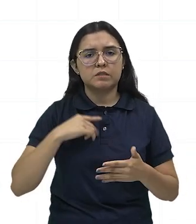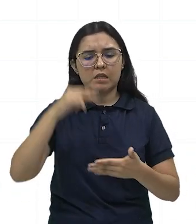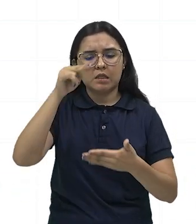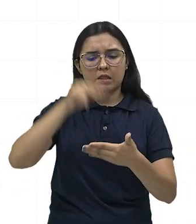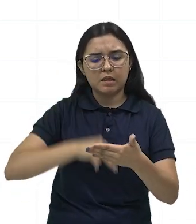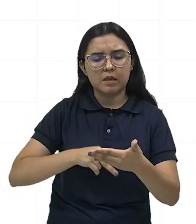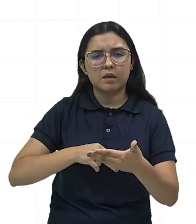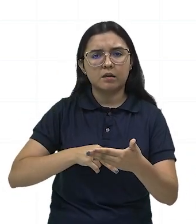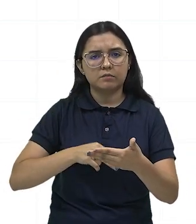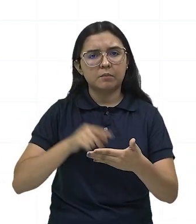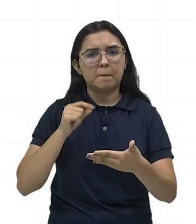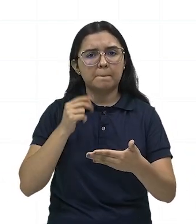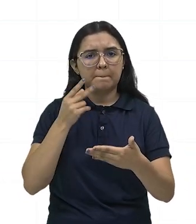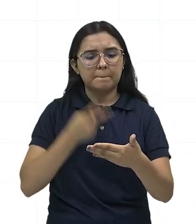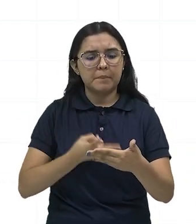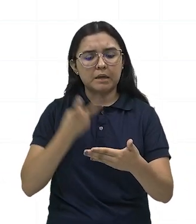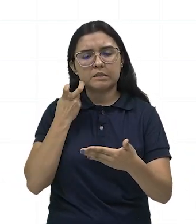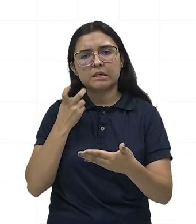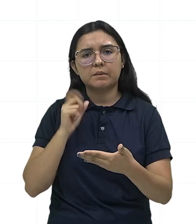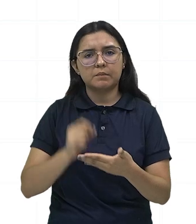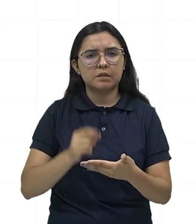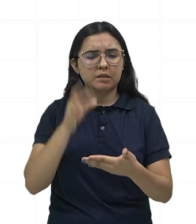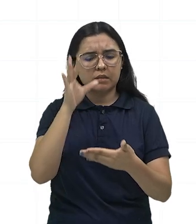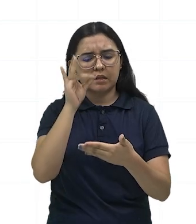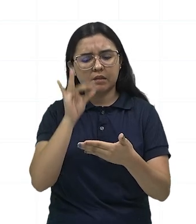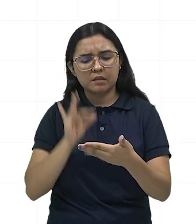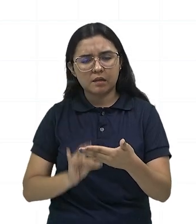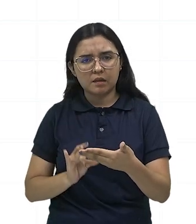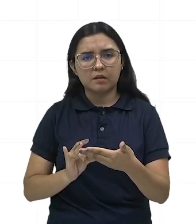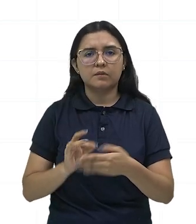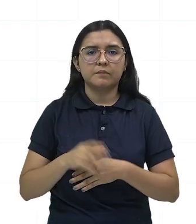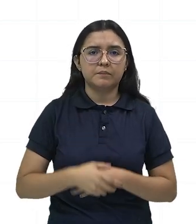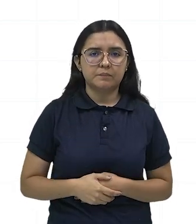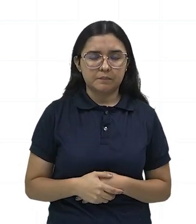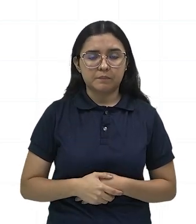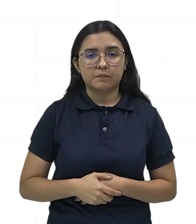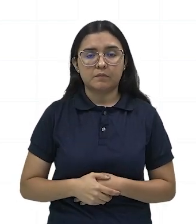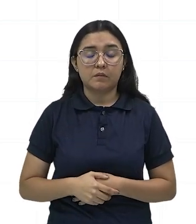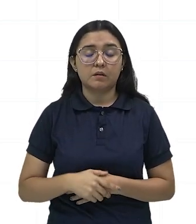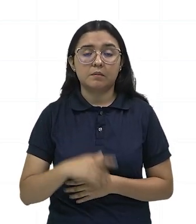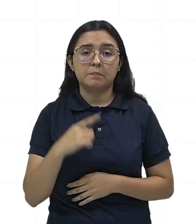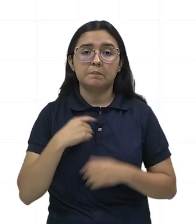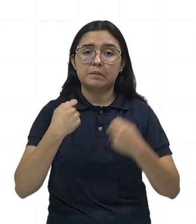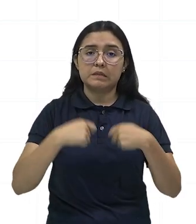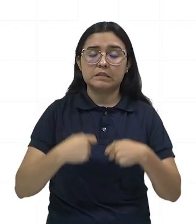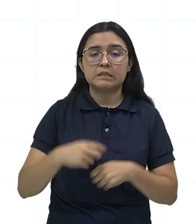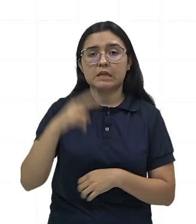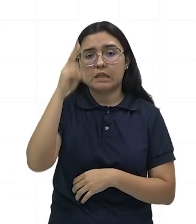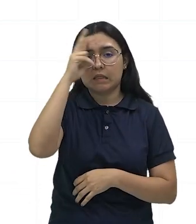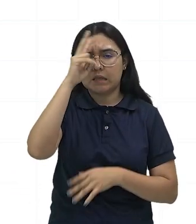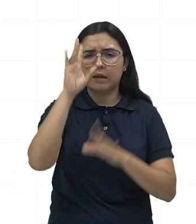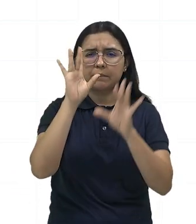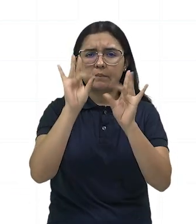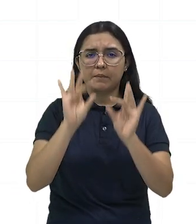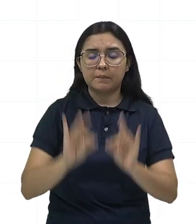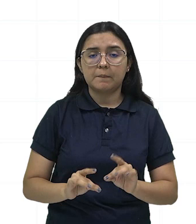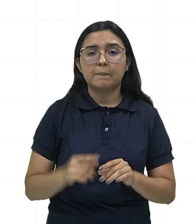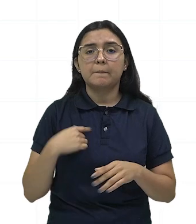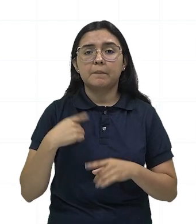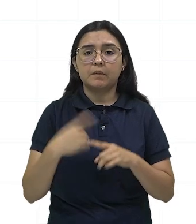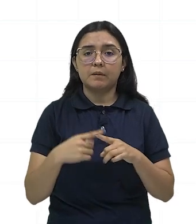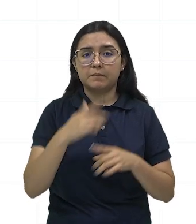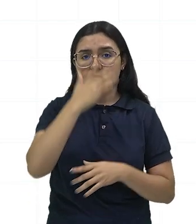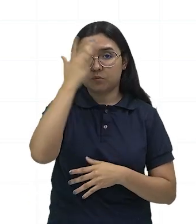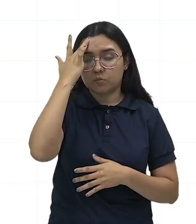texto bem escrito, você já observa com mais cautela, né? Você fica ali olhando, achando que você tem que ler com cuidado, porque quem está